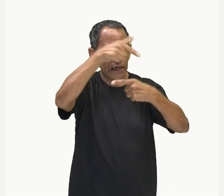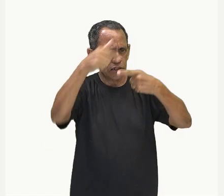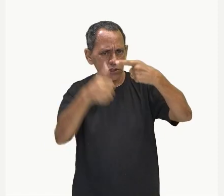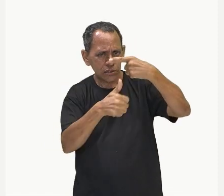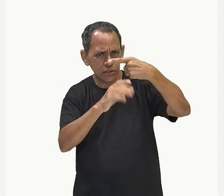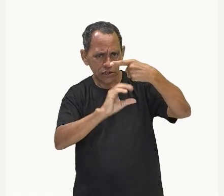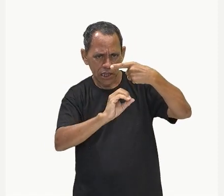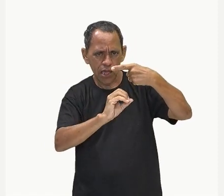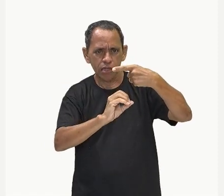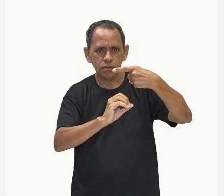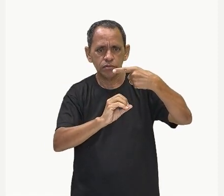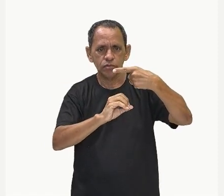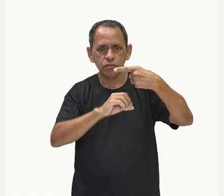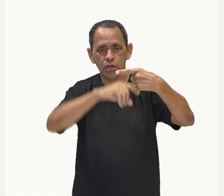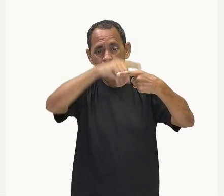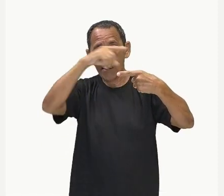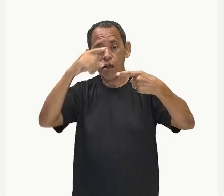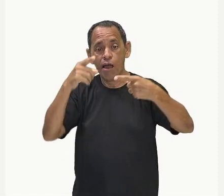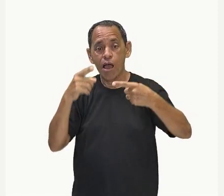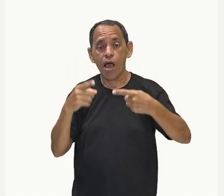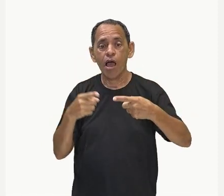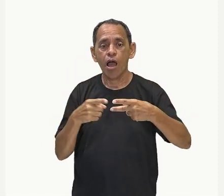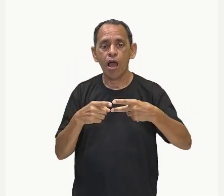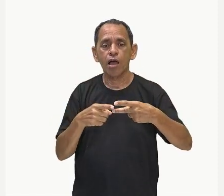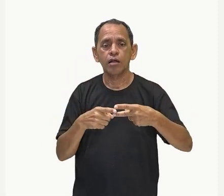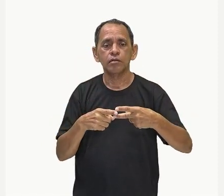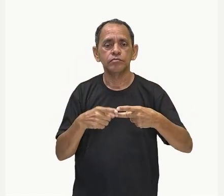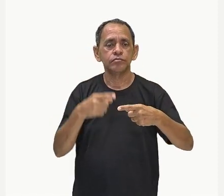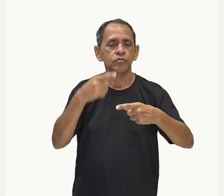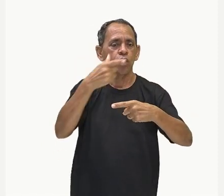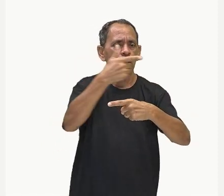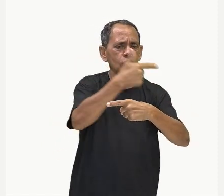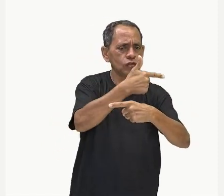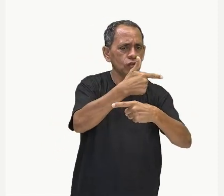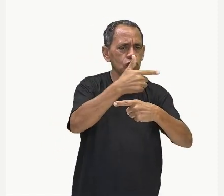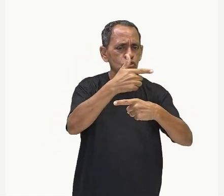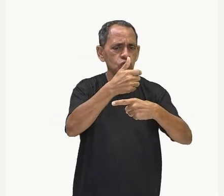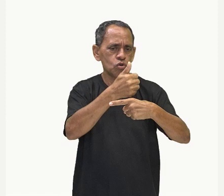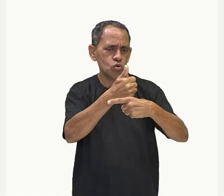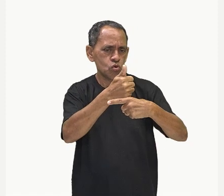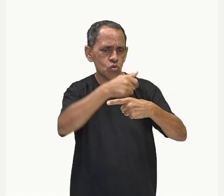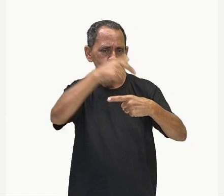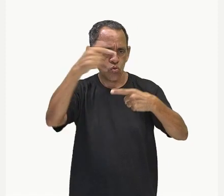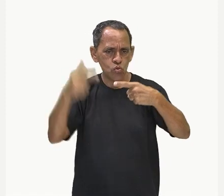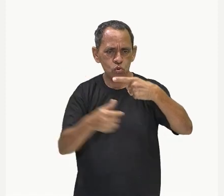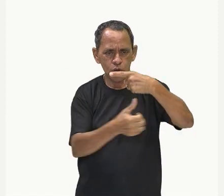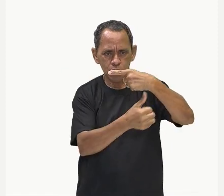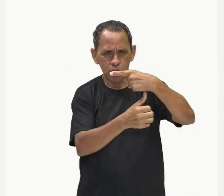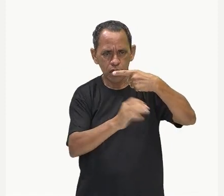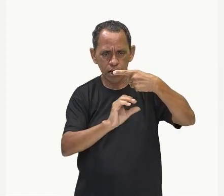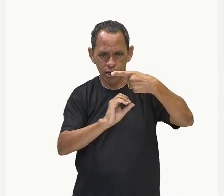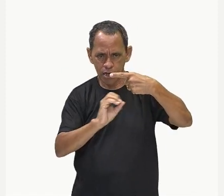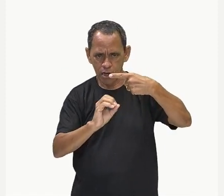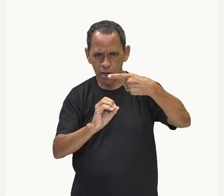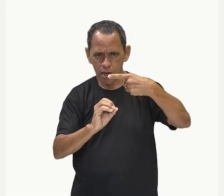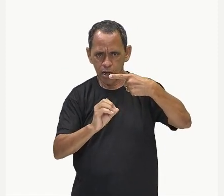aqui para a letra B. 21 centésimos. Vamos lá. Tenho 21.